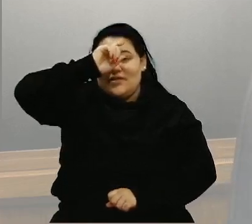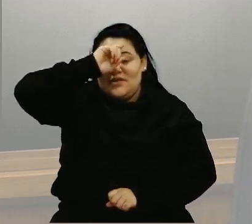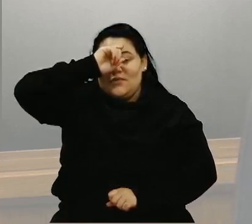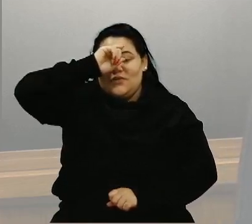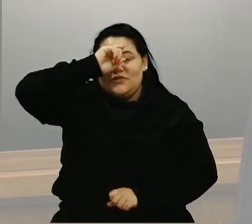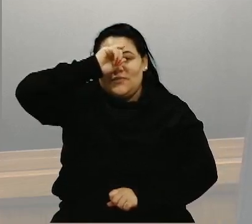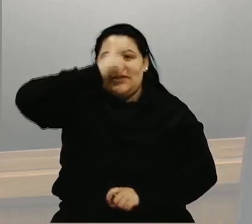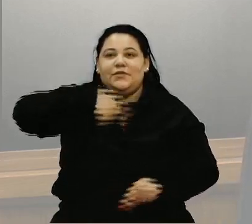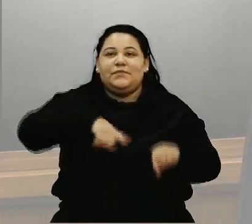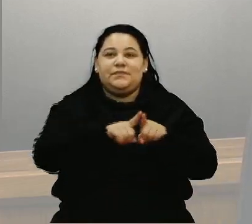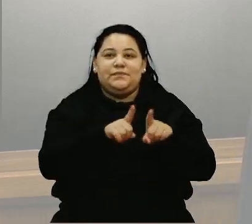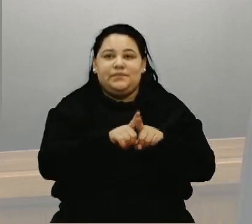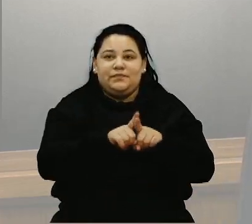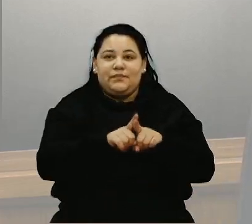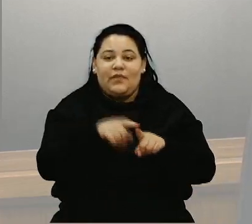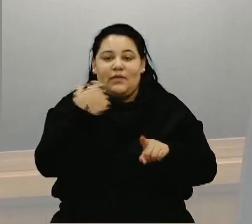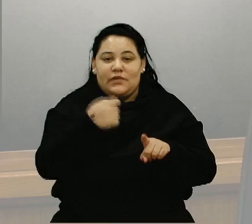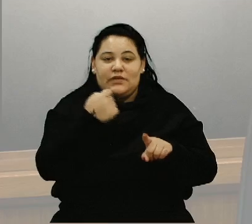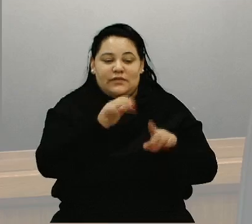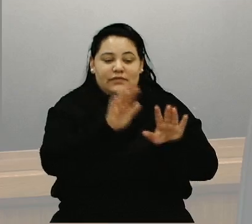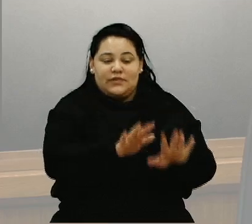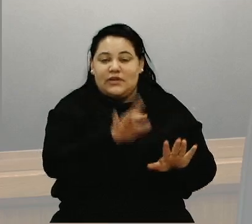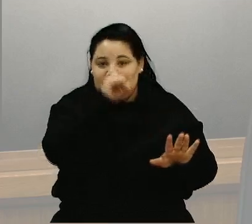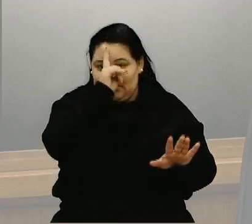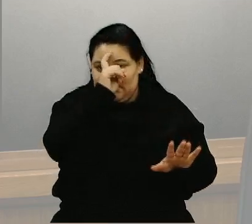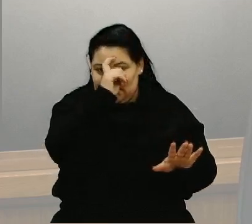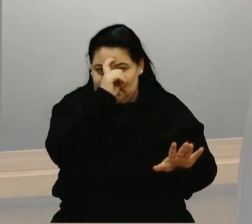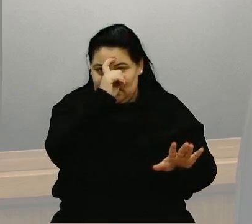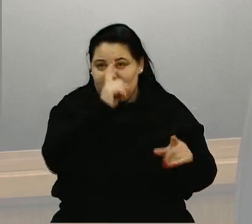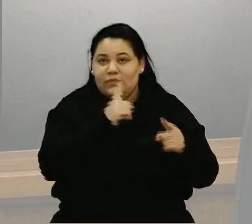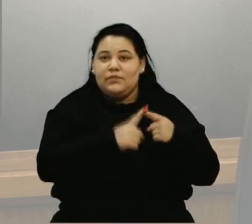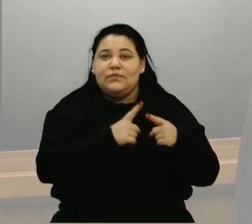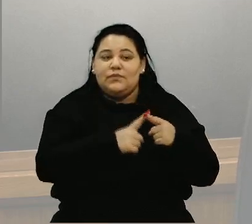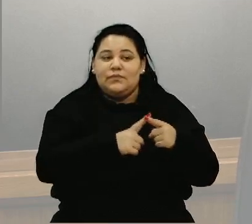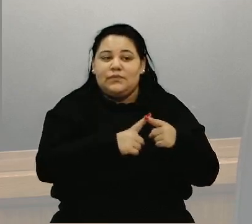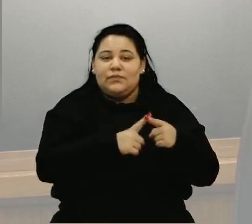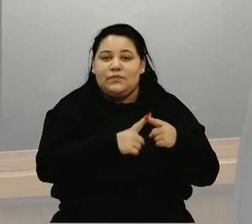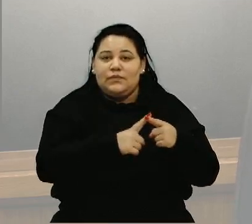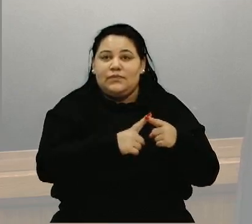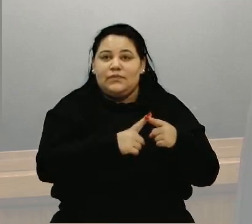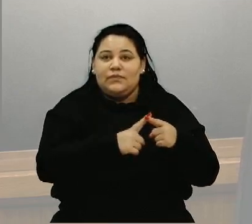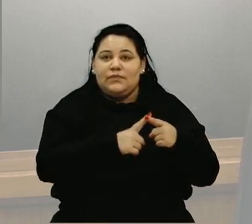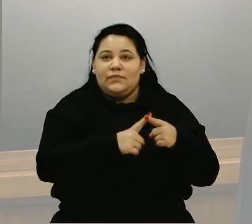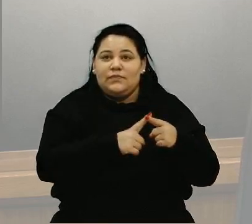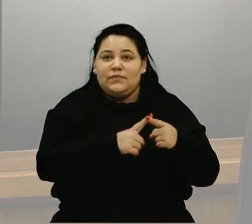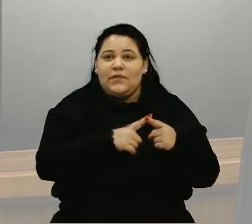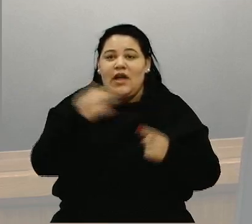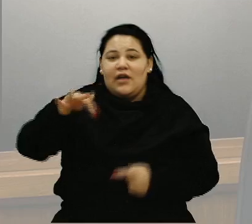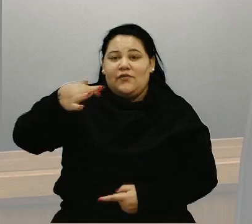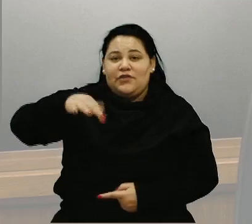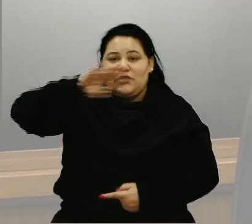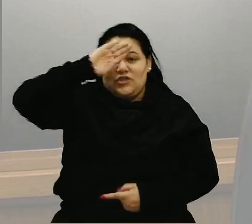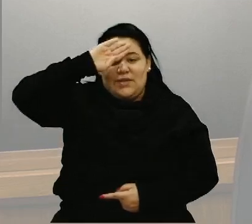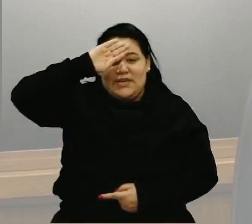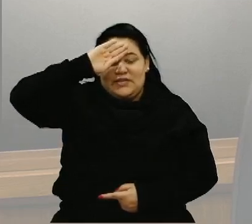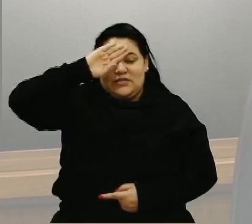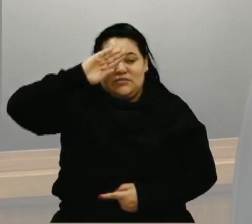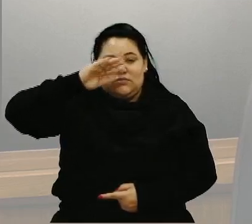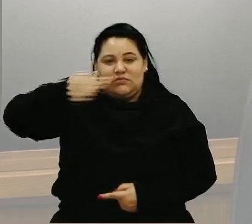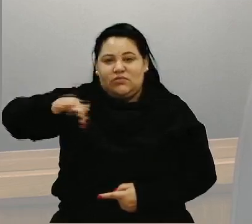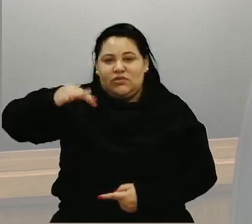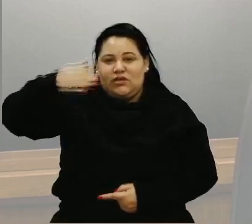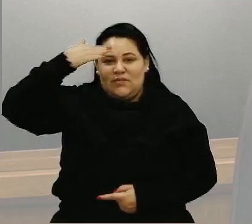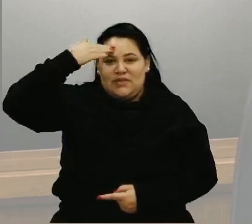e ela tem que ficar no hospital. Porque se não fosse esta ajuda de uma vizinha e do filho, talvez ela